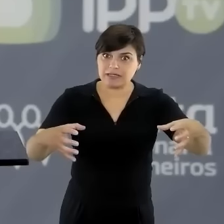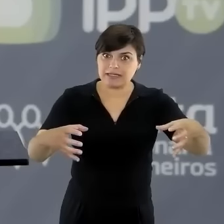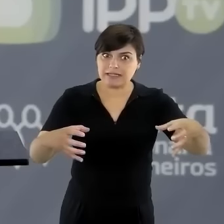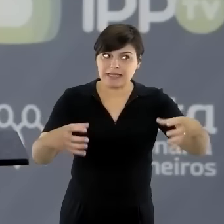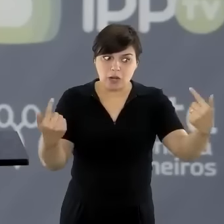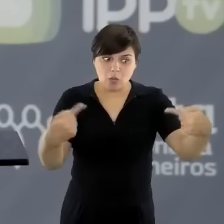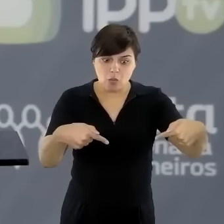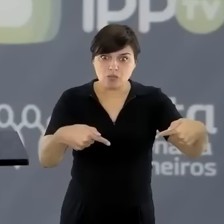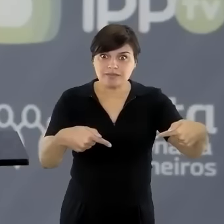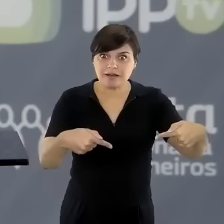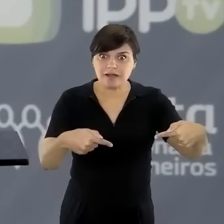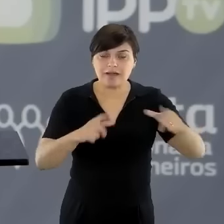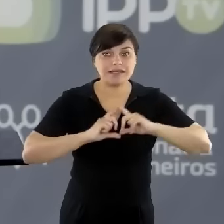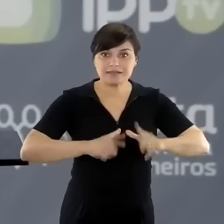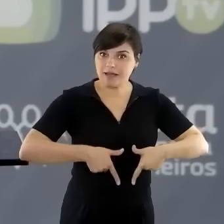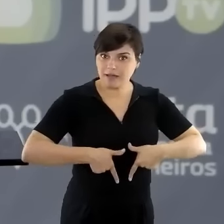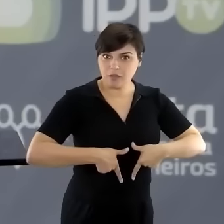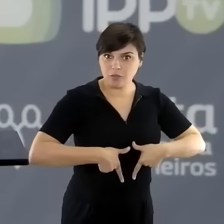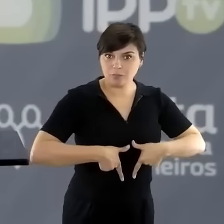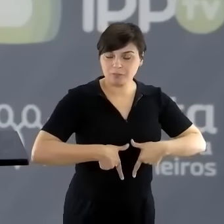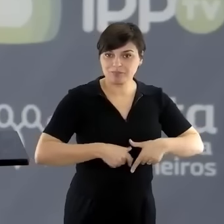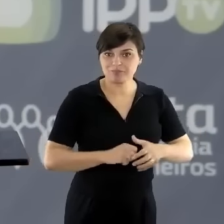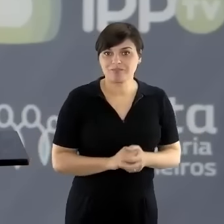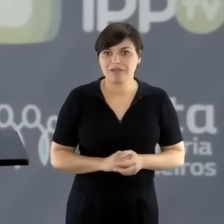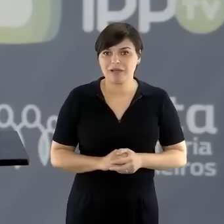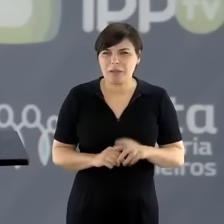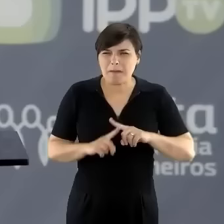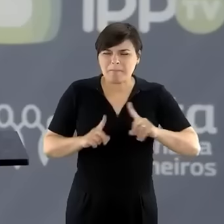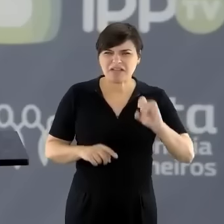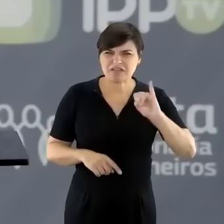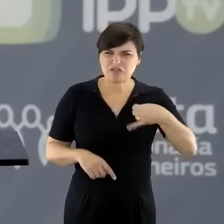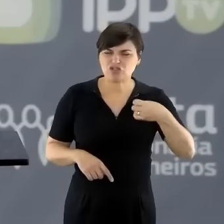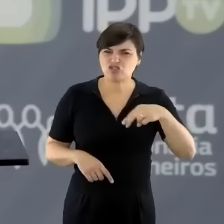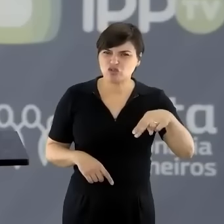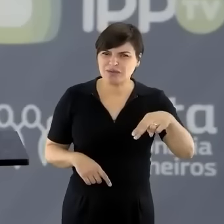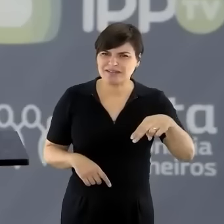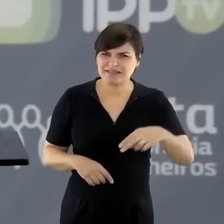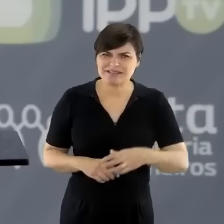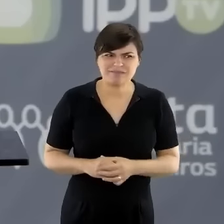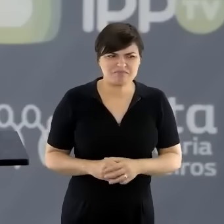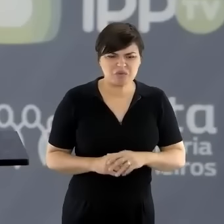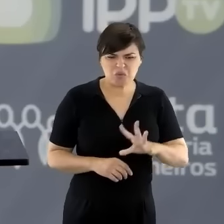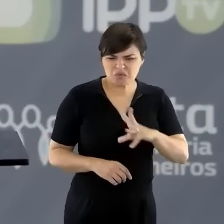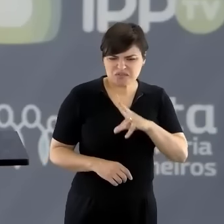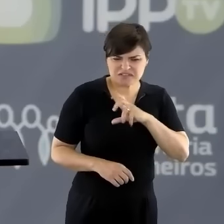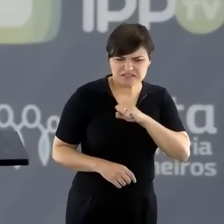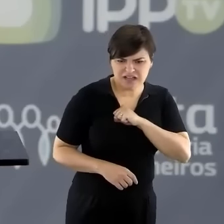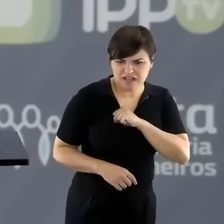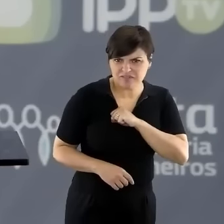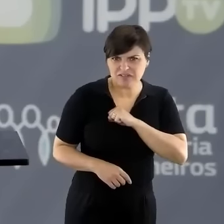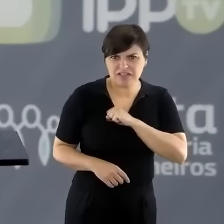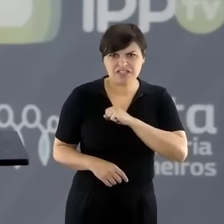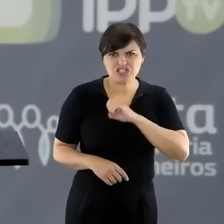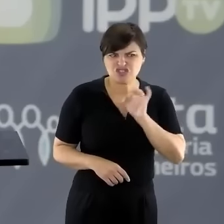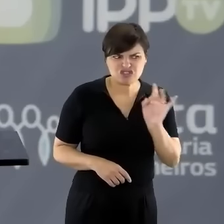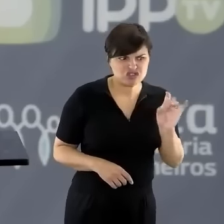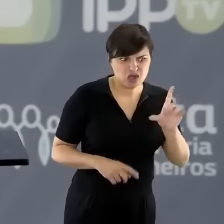Israel e Jonas dominado pelo seu nacionalismo exacerbado e pela sua